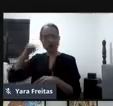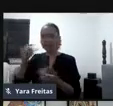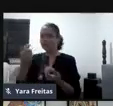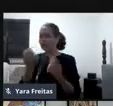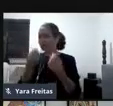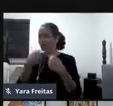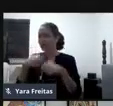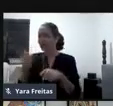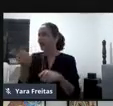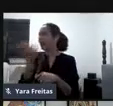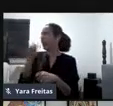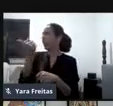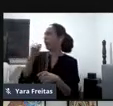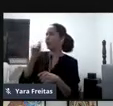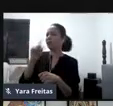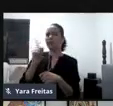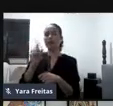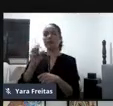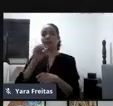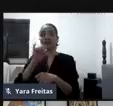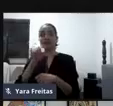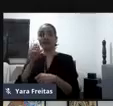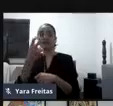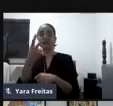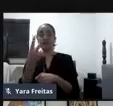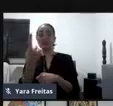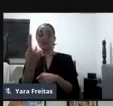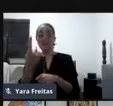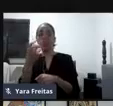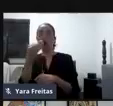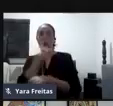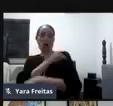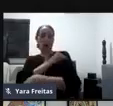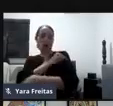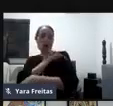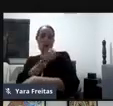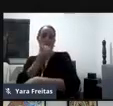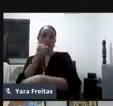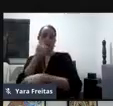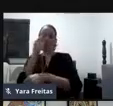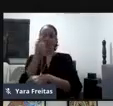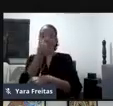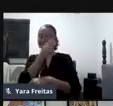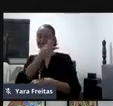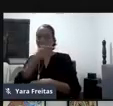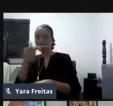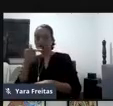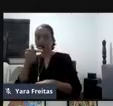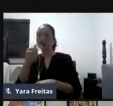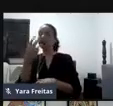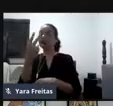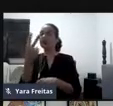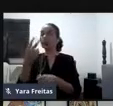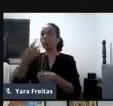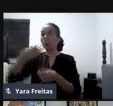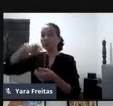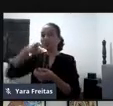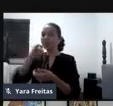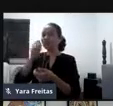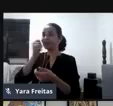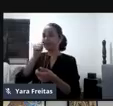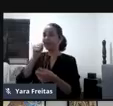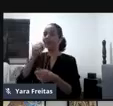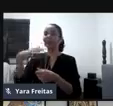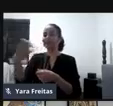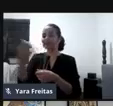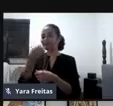não, gente. Ingerir mais do que 21 unidades de álcool por semana, que é em torno de 2 latinhas de cerveja